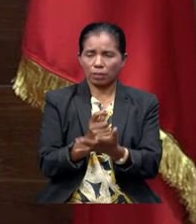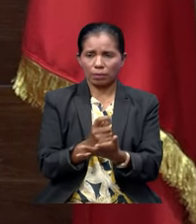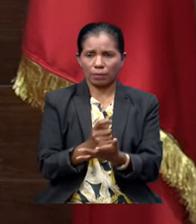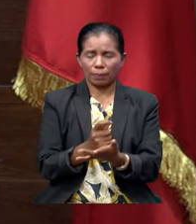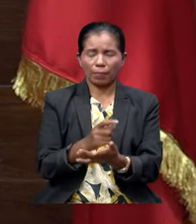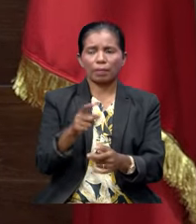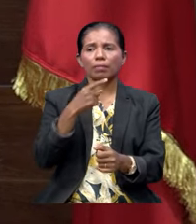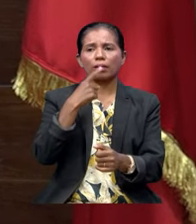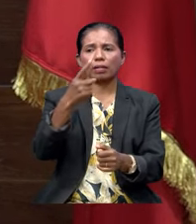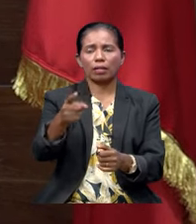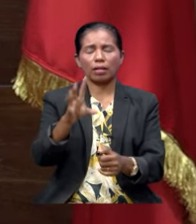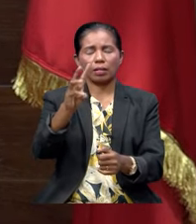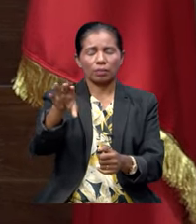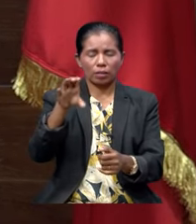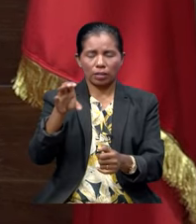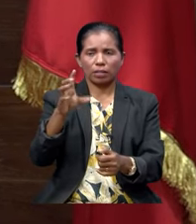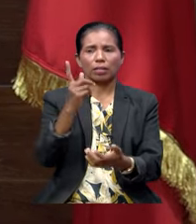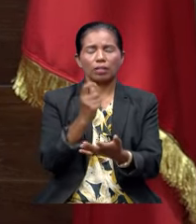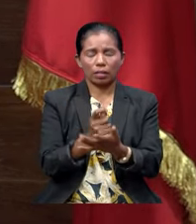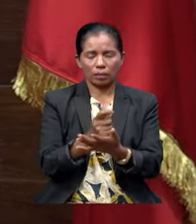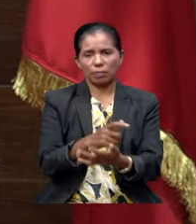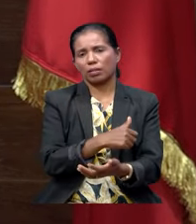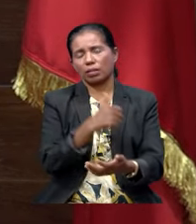balam até atos nem, balam até de Liutão,